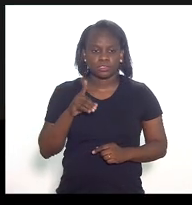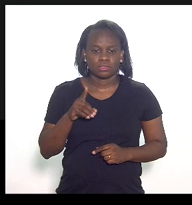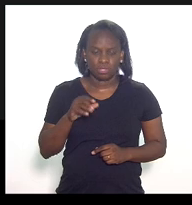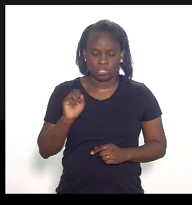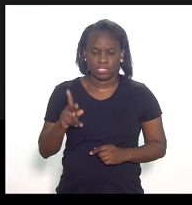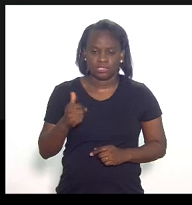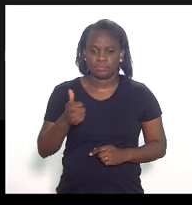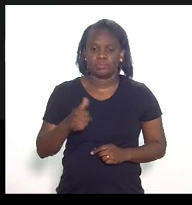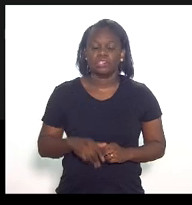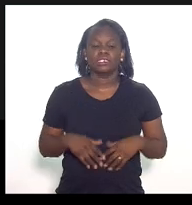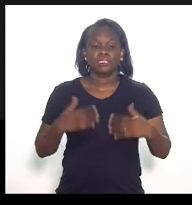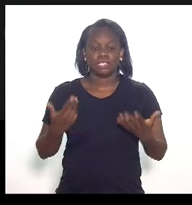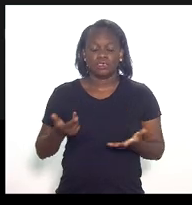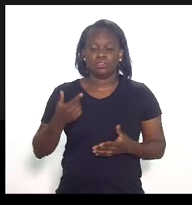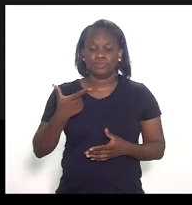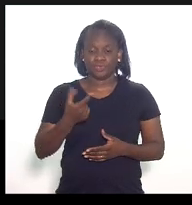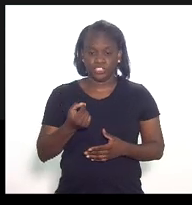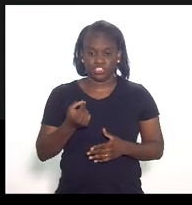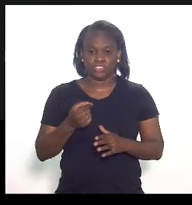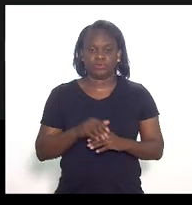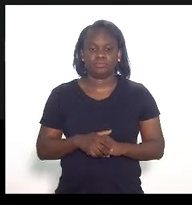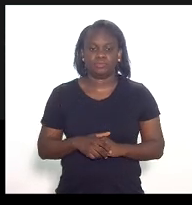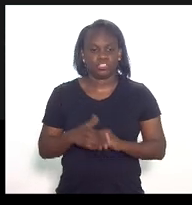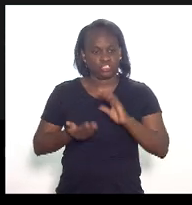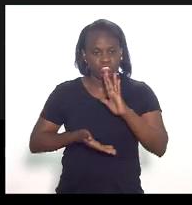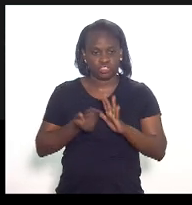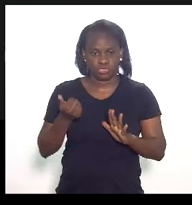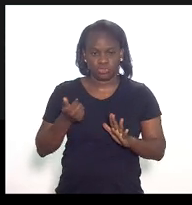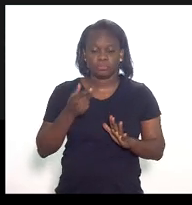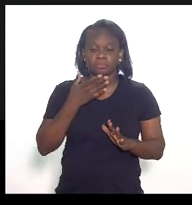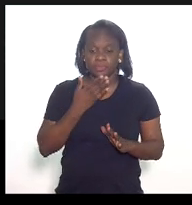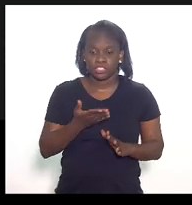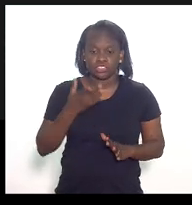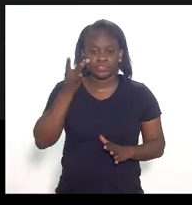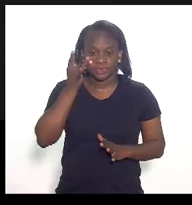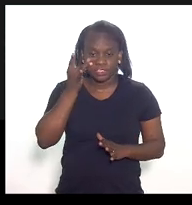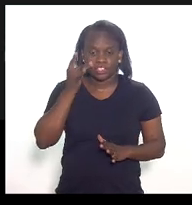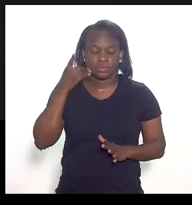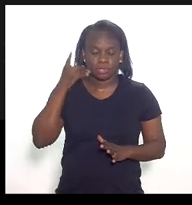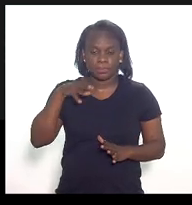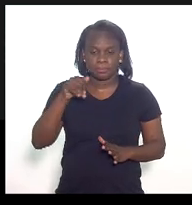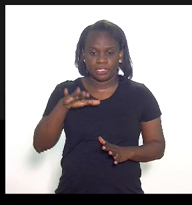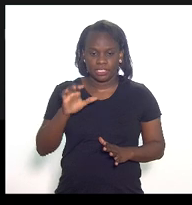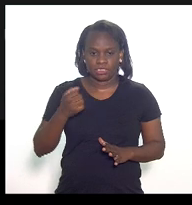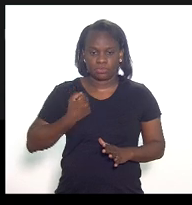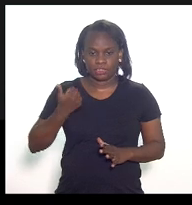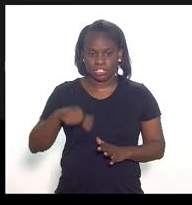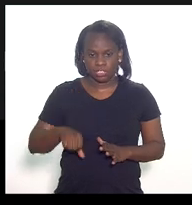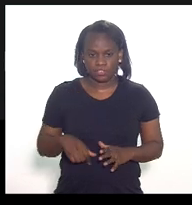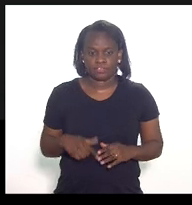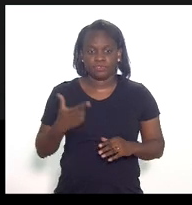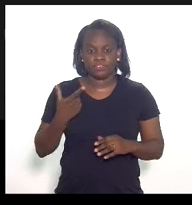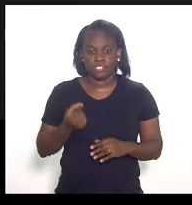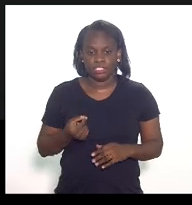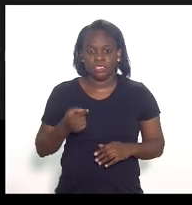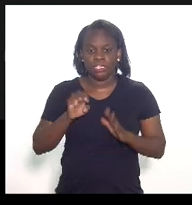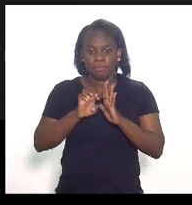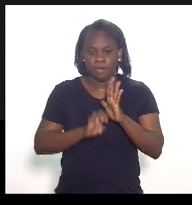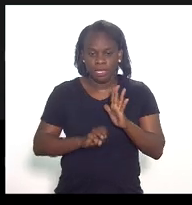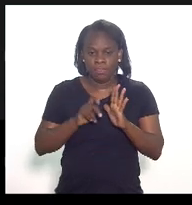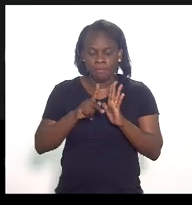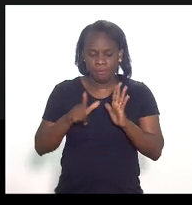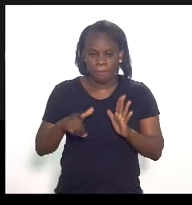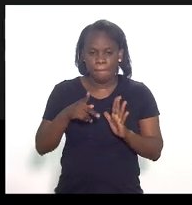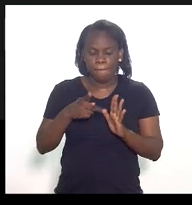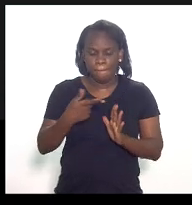Ok. Então, 20 da pauta. Retirado de pauta. Pedido de vista, deputado Carlos Mink, do 19. 20 da pauta. Emendas de plenário ao projeto de